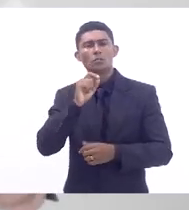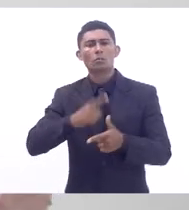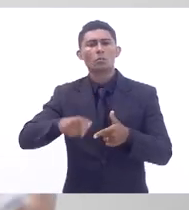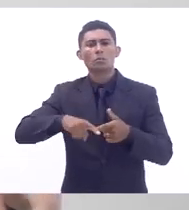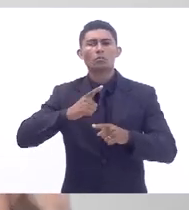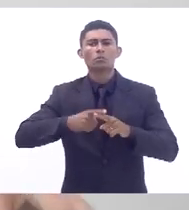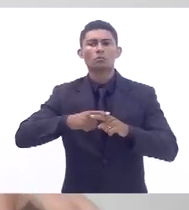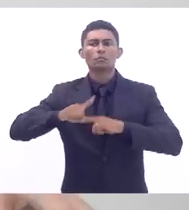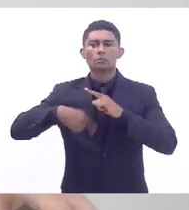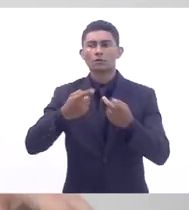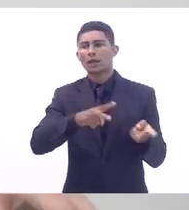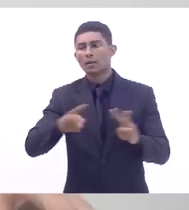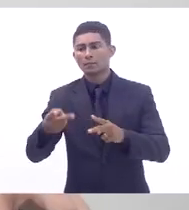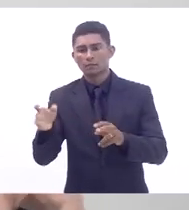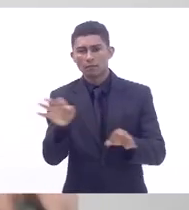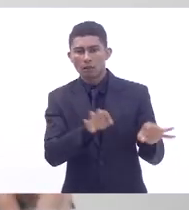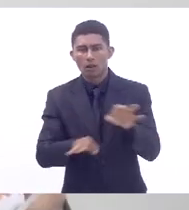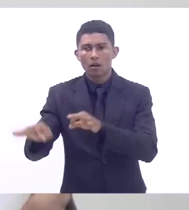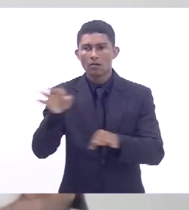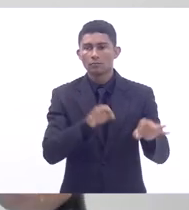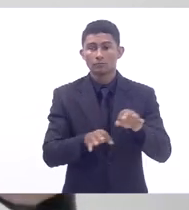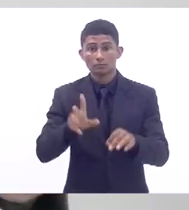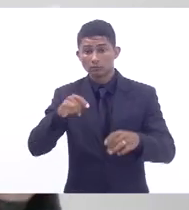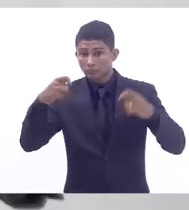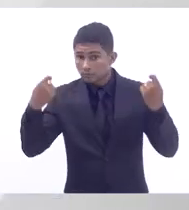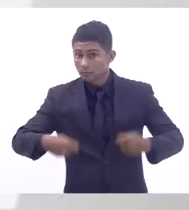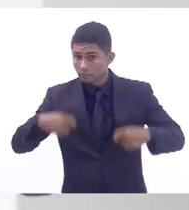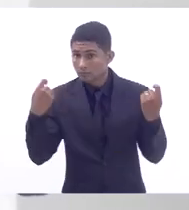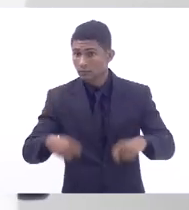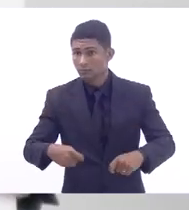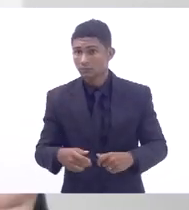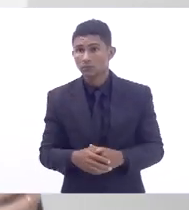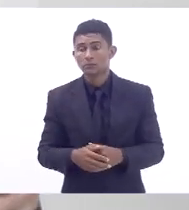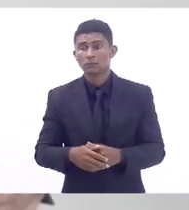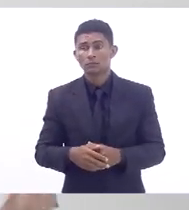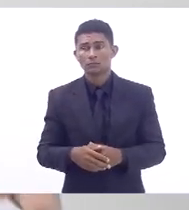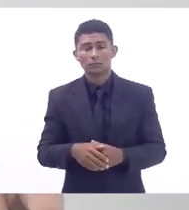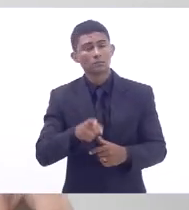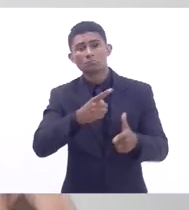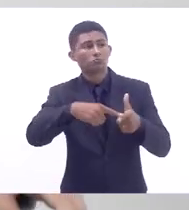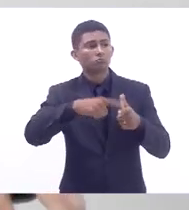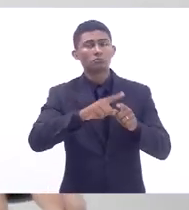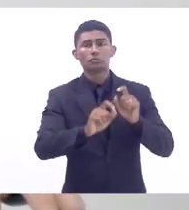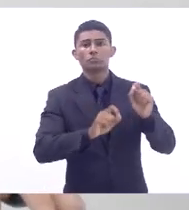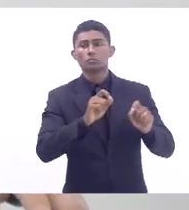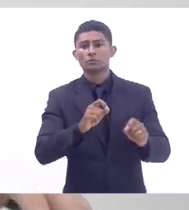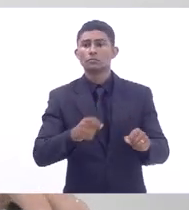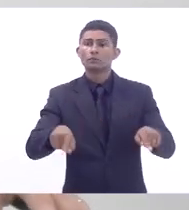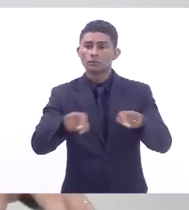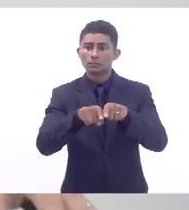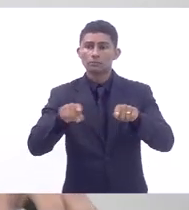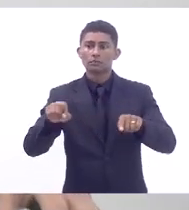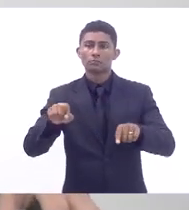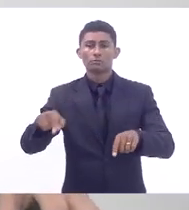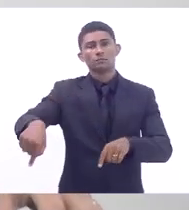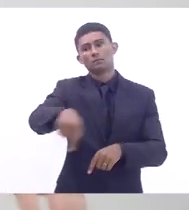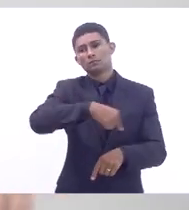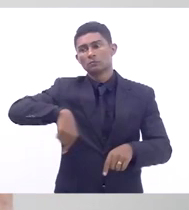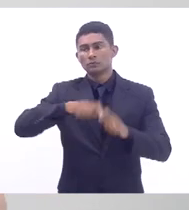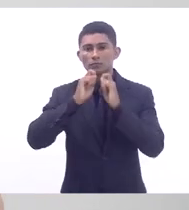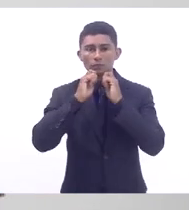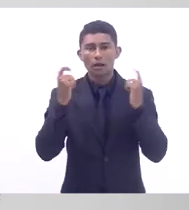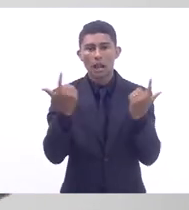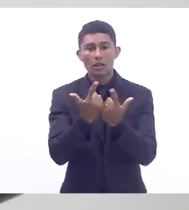quase encaminhamentos a gente pode fazer inclusive se necessário for dependendo da natureza do problema com a gente da alerj também entrando no